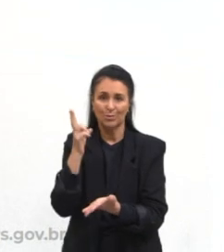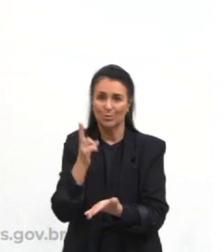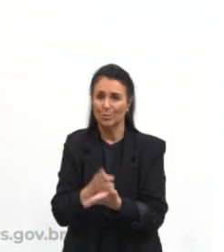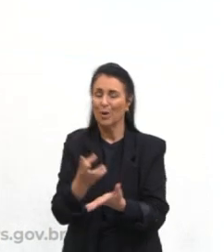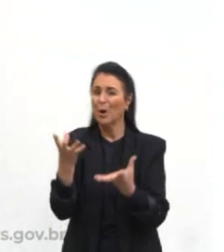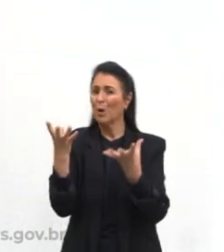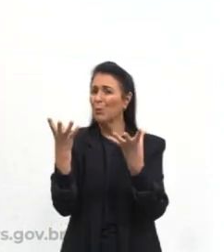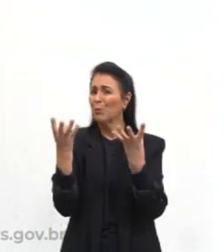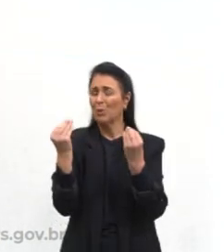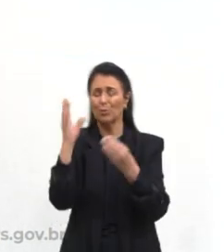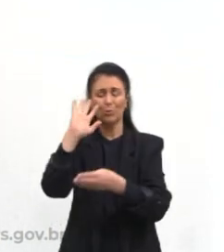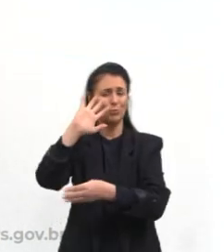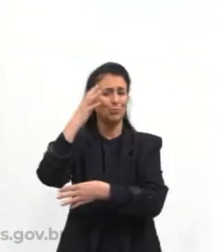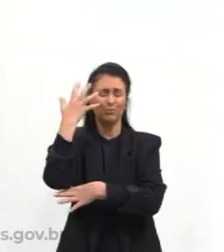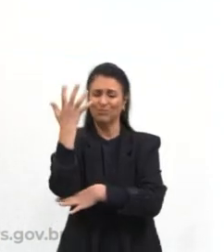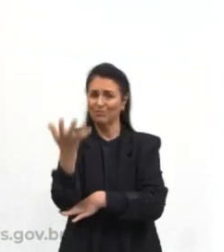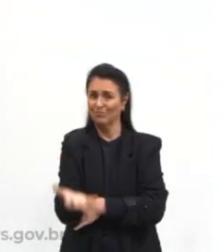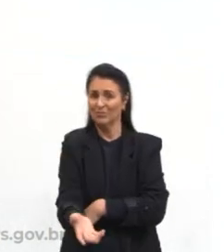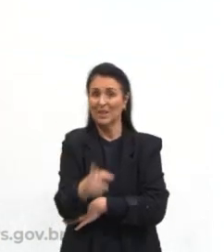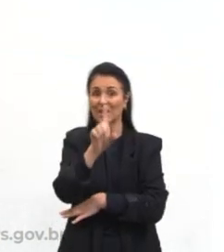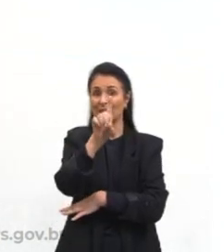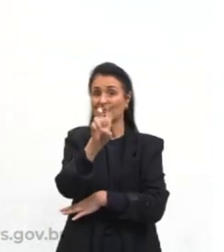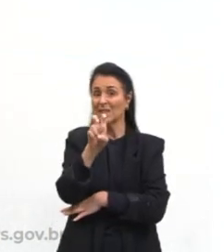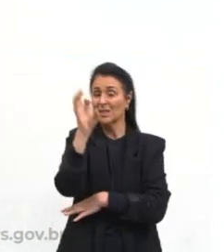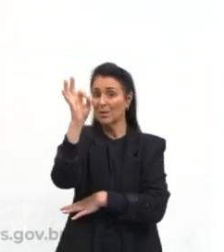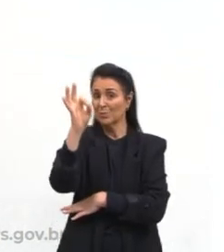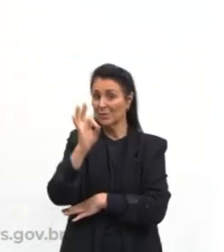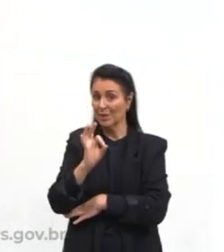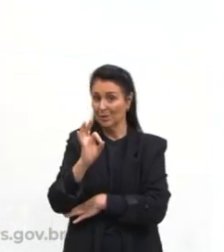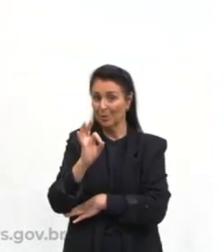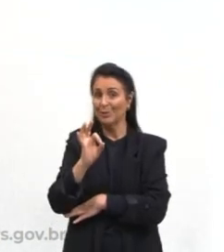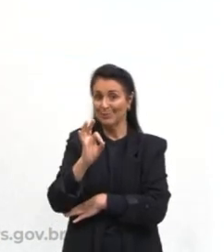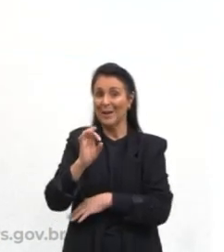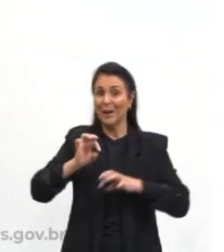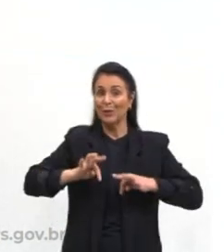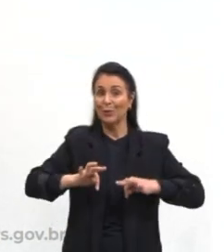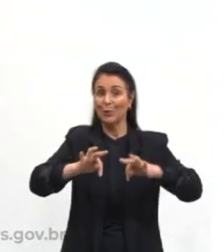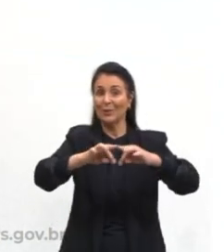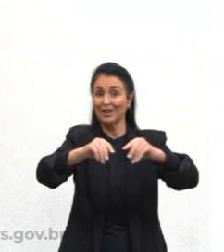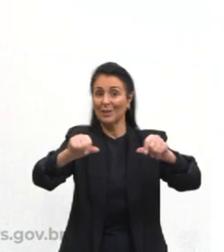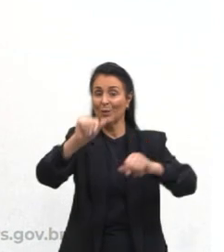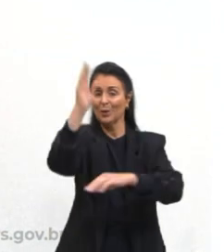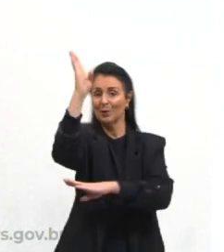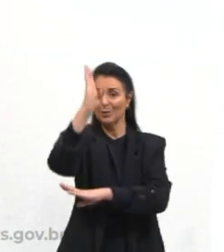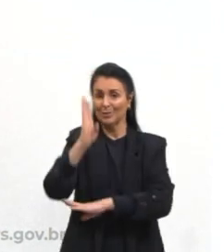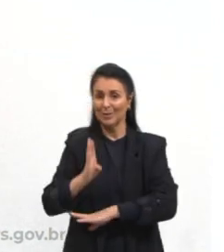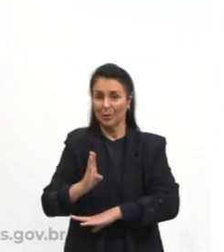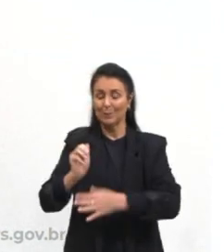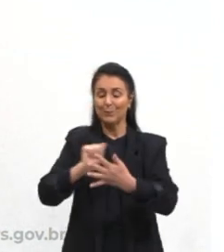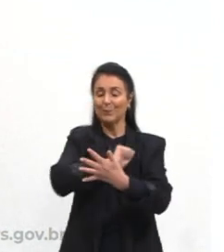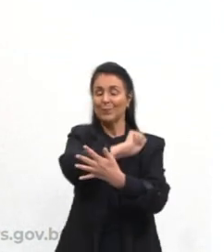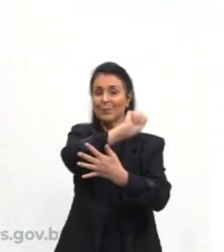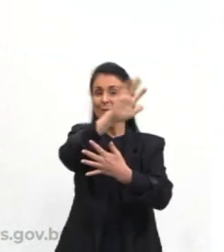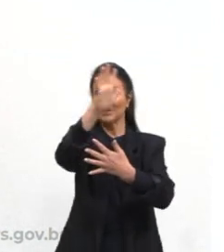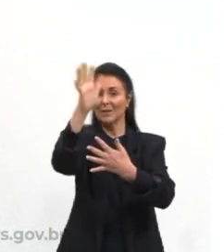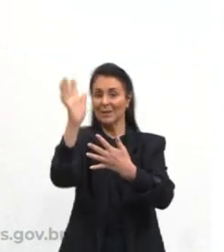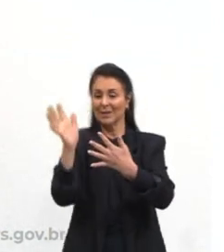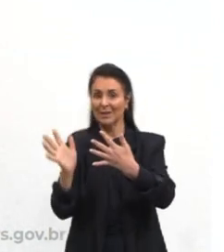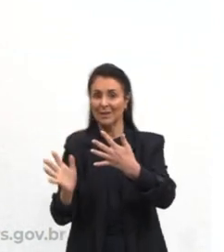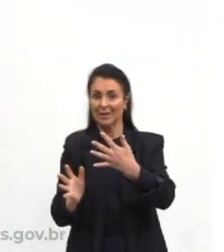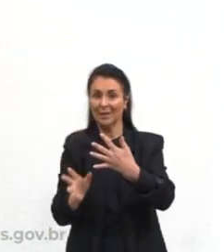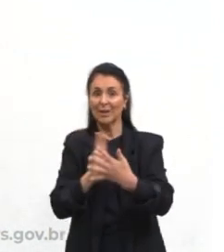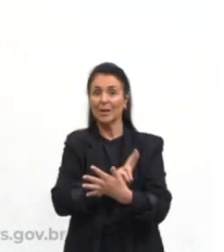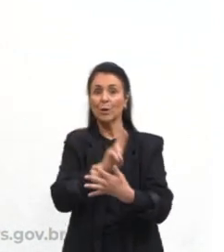devastado a a quinze por cento por exemplo do nosso território Qual que é o problema né a Mata Atlântica ela recebe esse nome